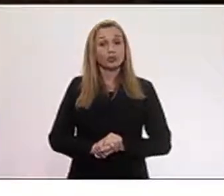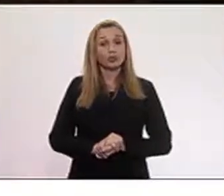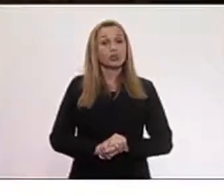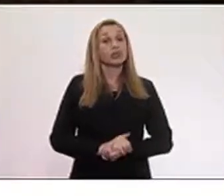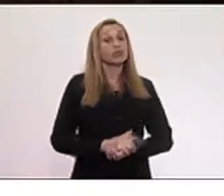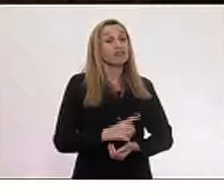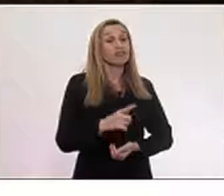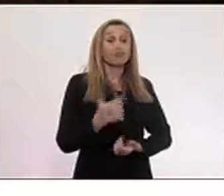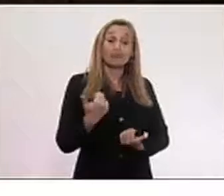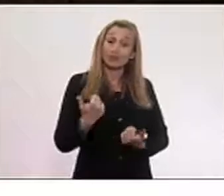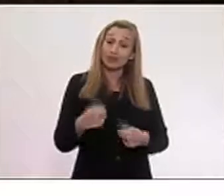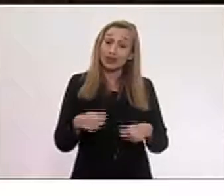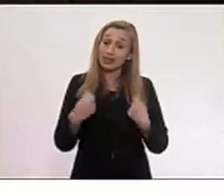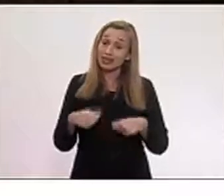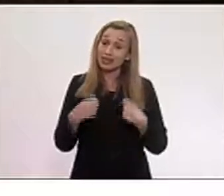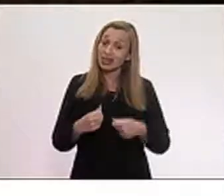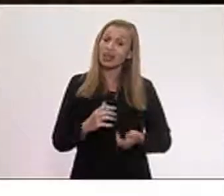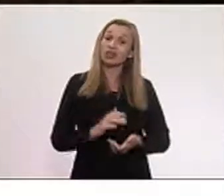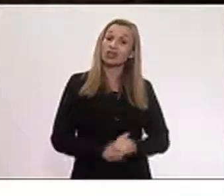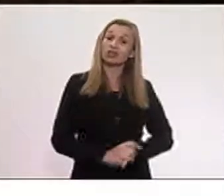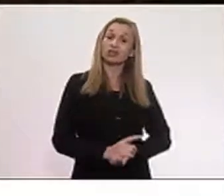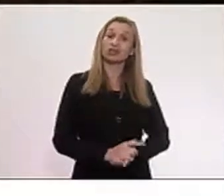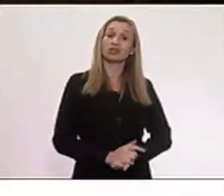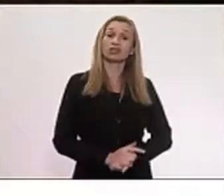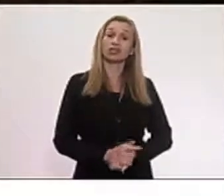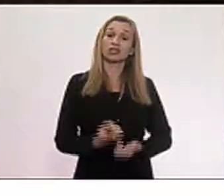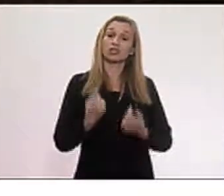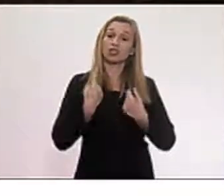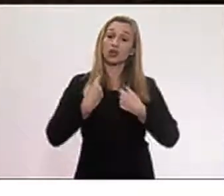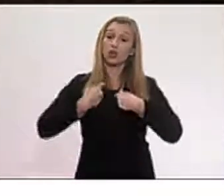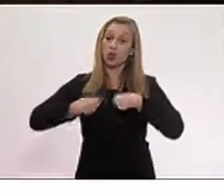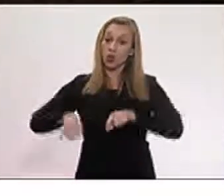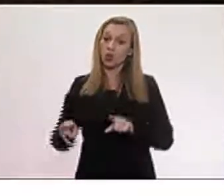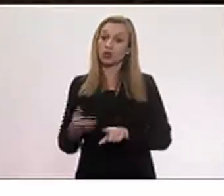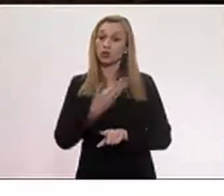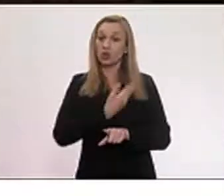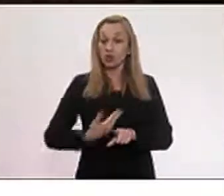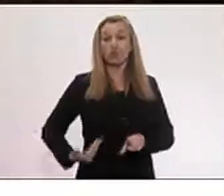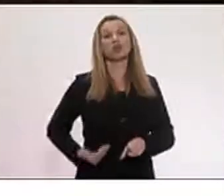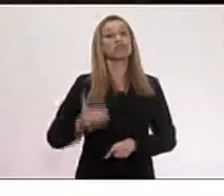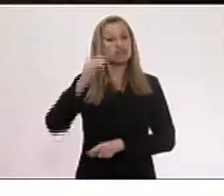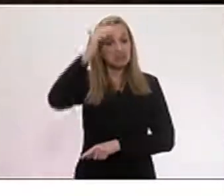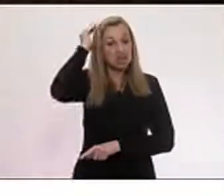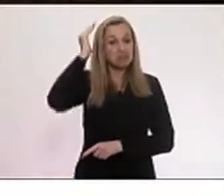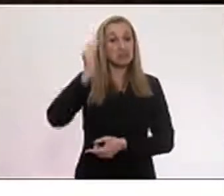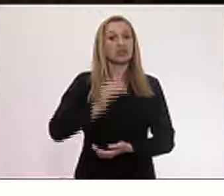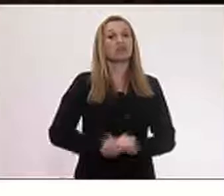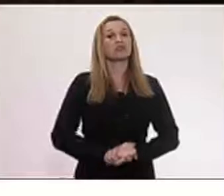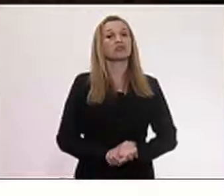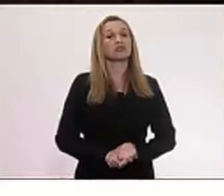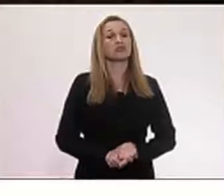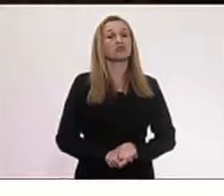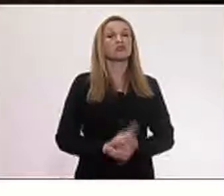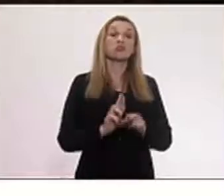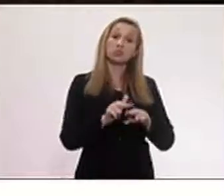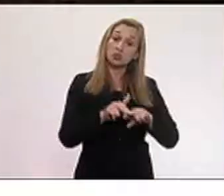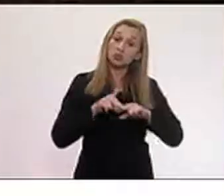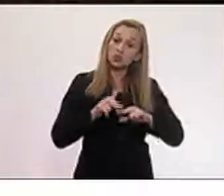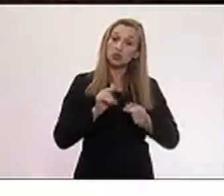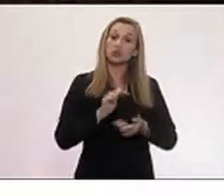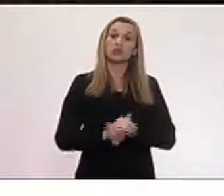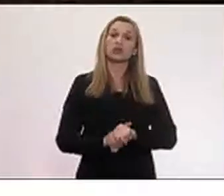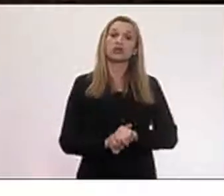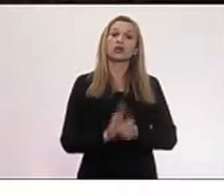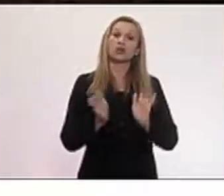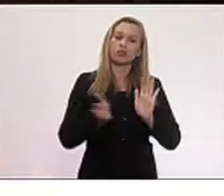que se posicionado contrário ao governo Temer, função